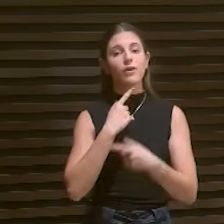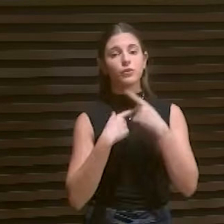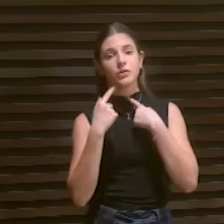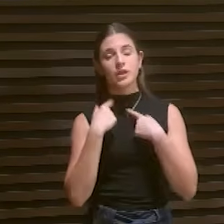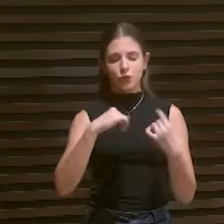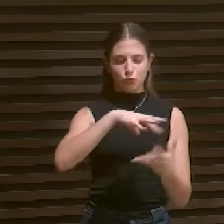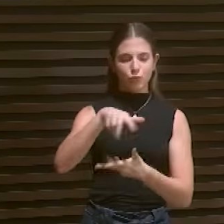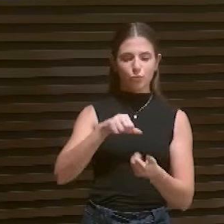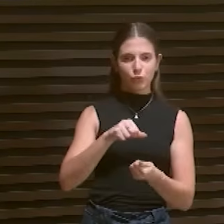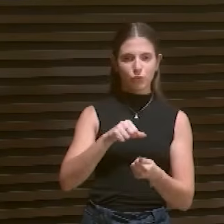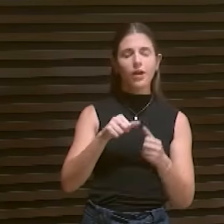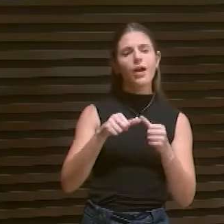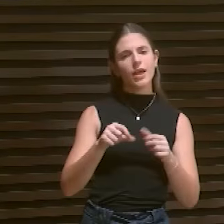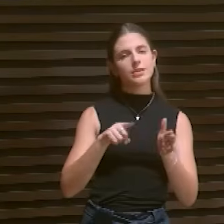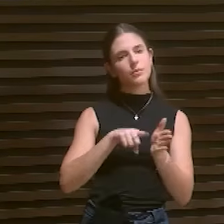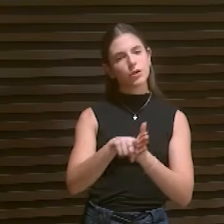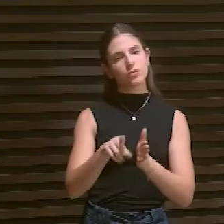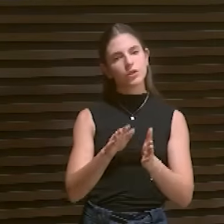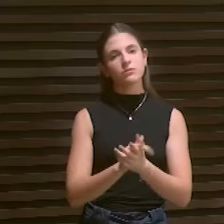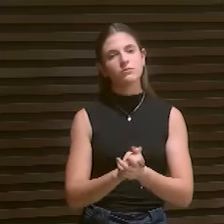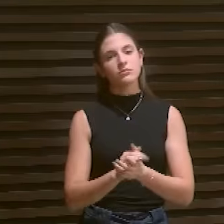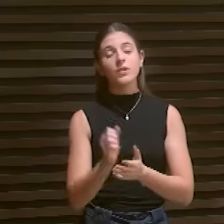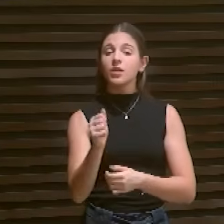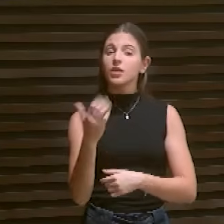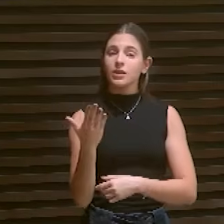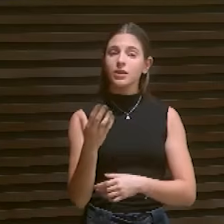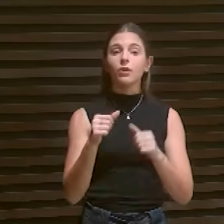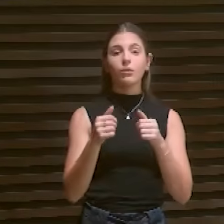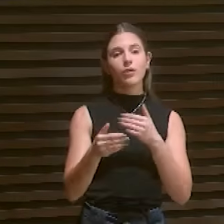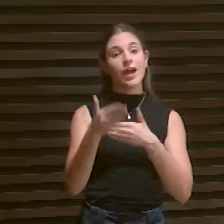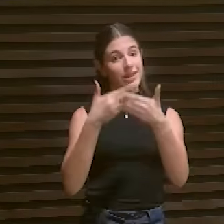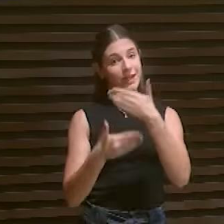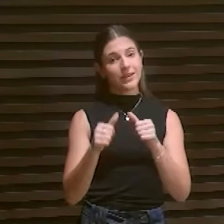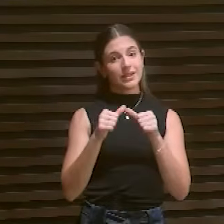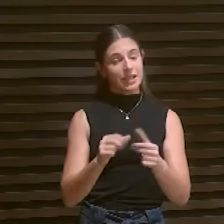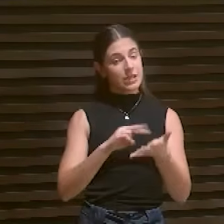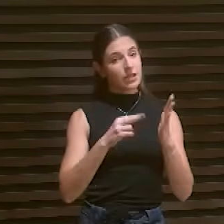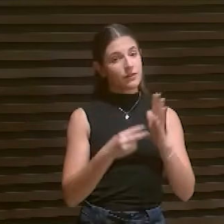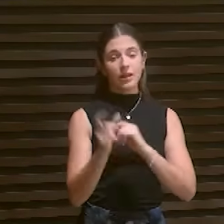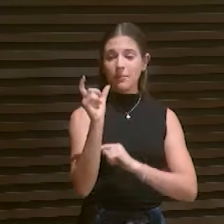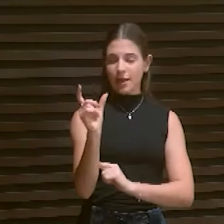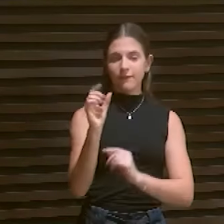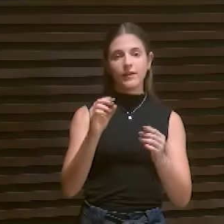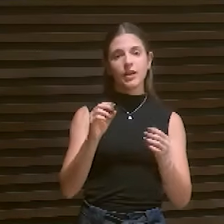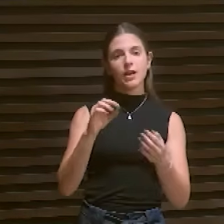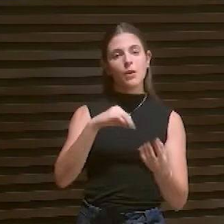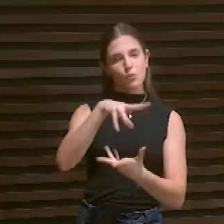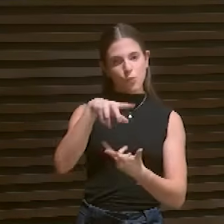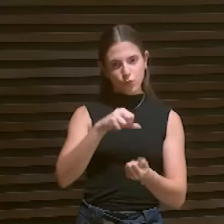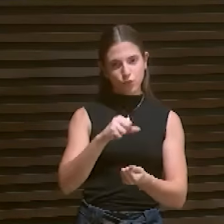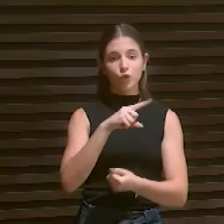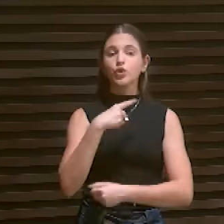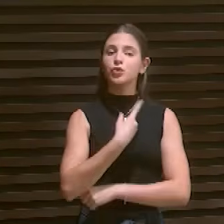Essa é a pergunta. Então, a partir desse significado de João, do que é mundo, nós podemos conceituar